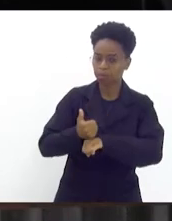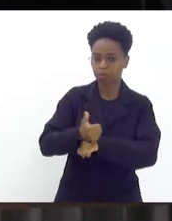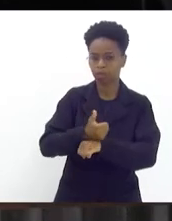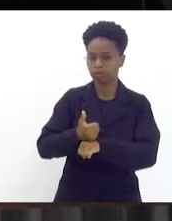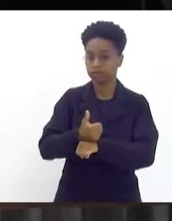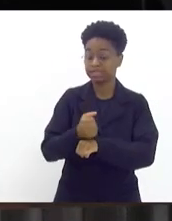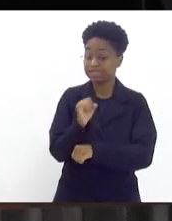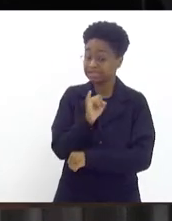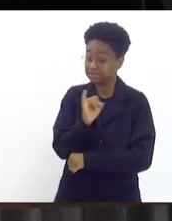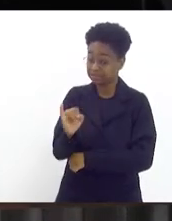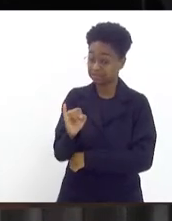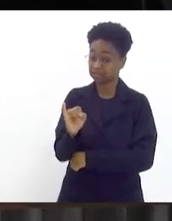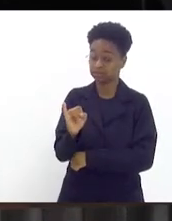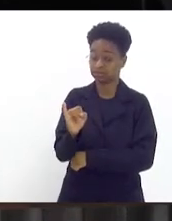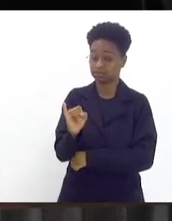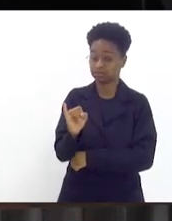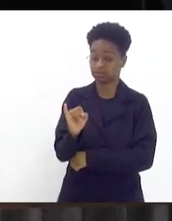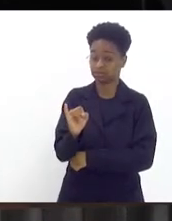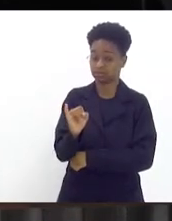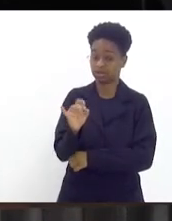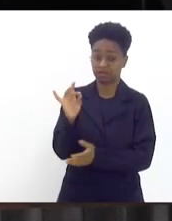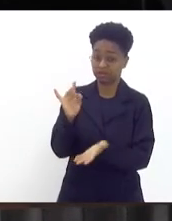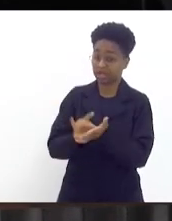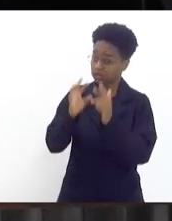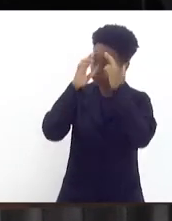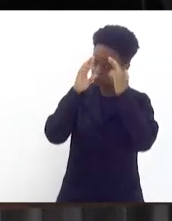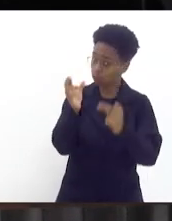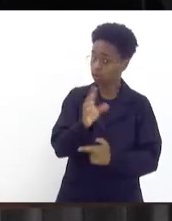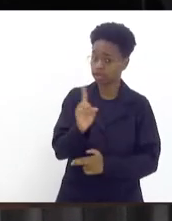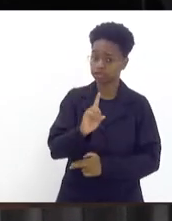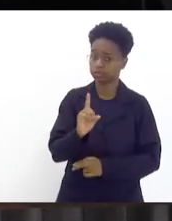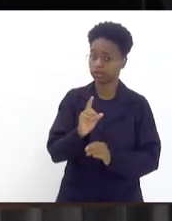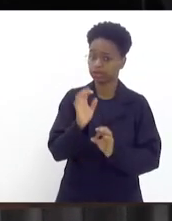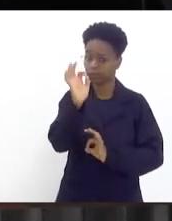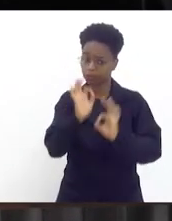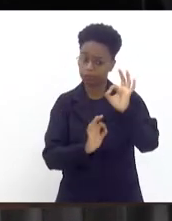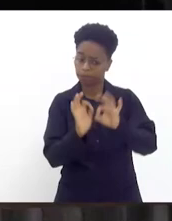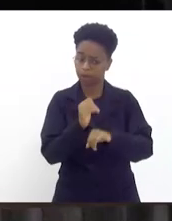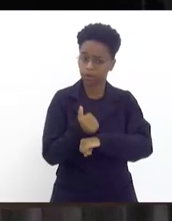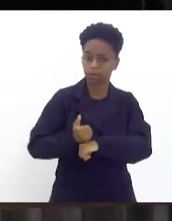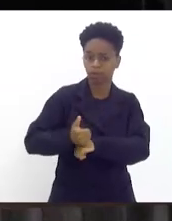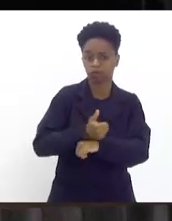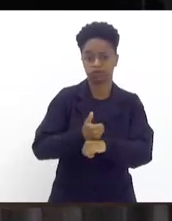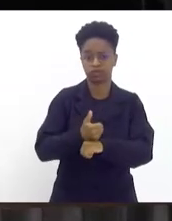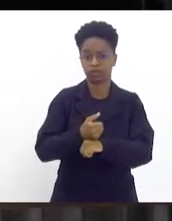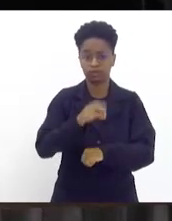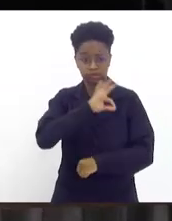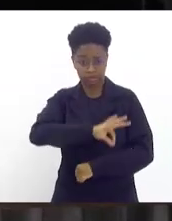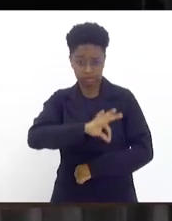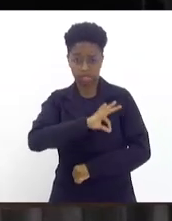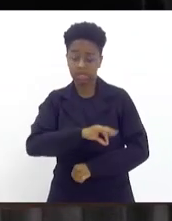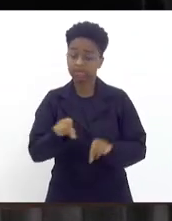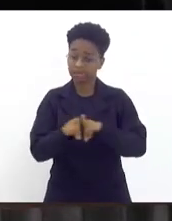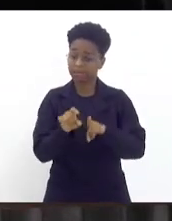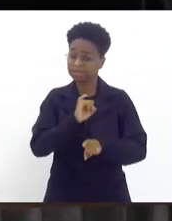se não é respeitado o plano de cargos e salário e se o piso Nacional da Educação também não